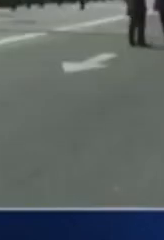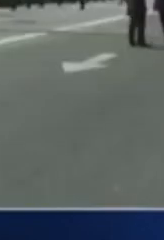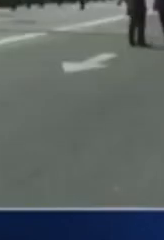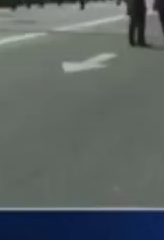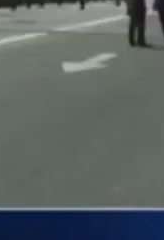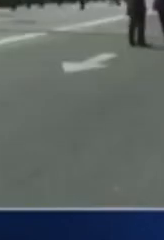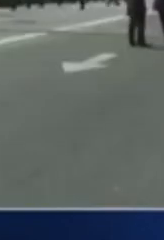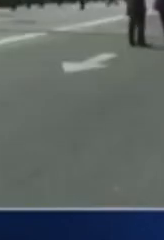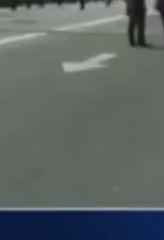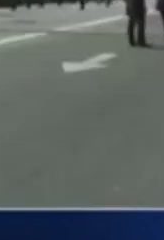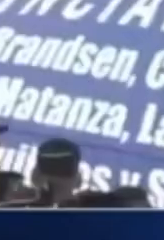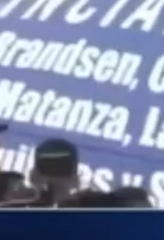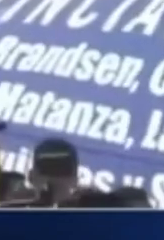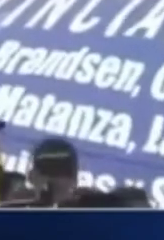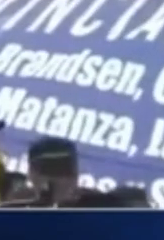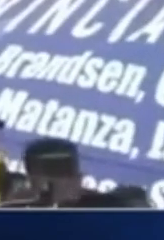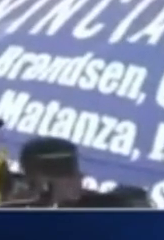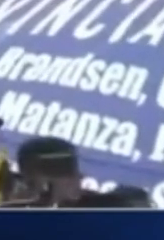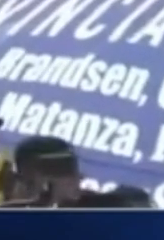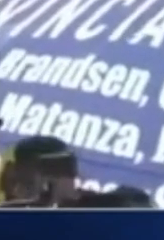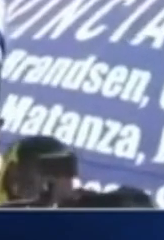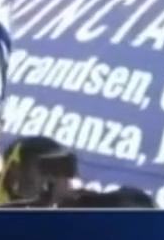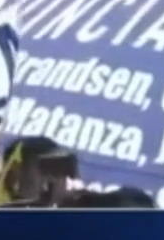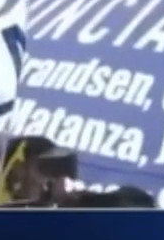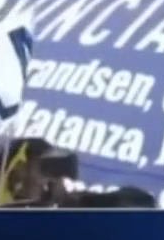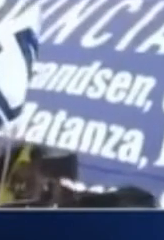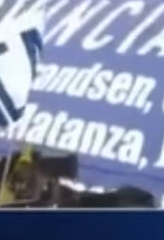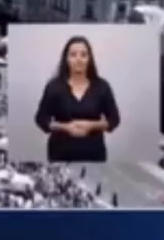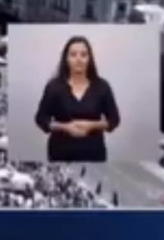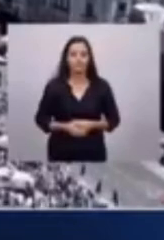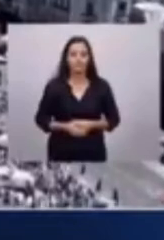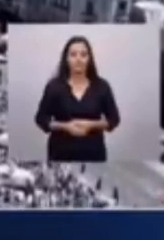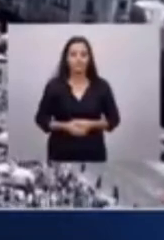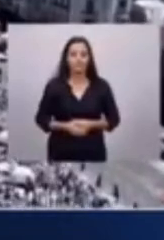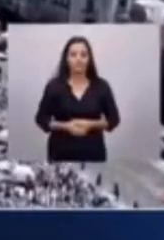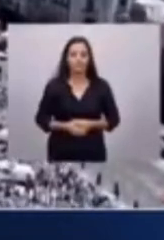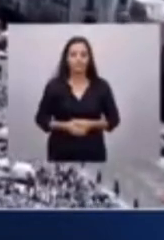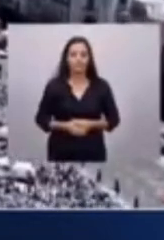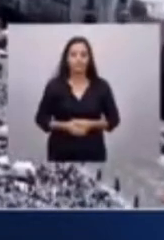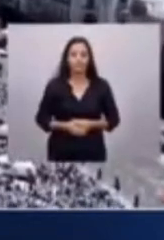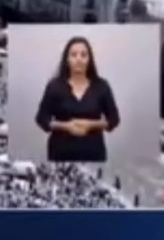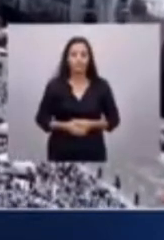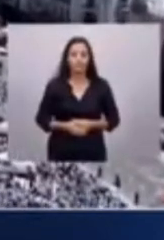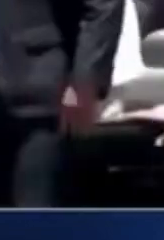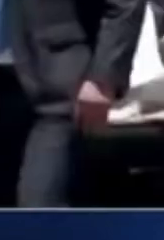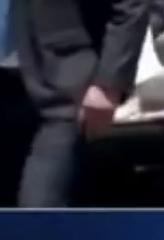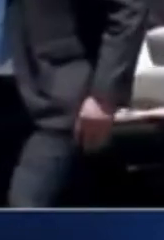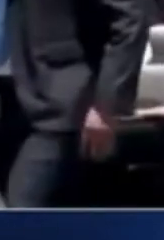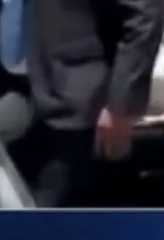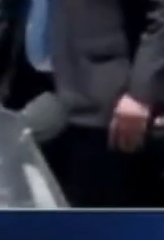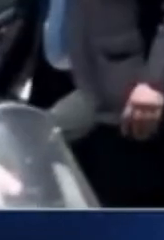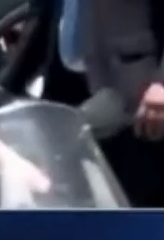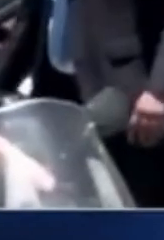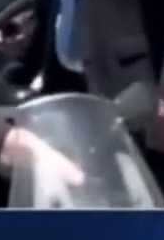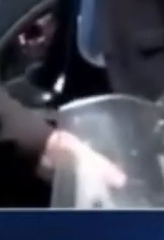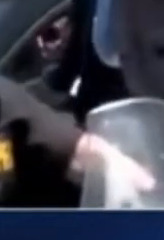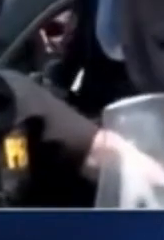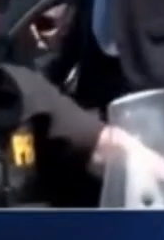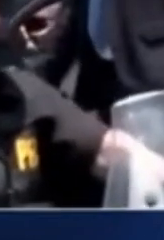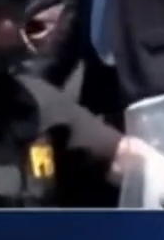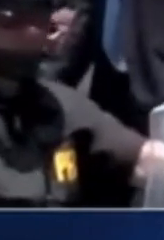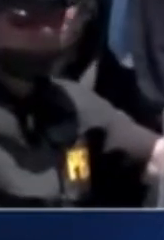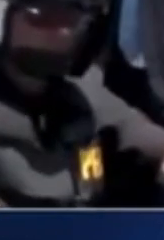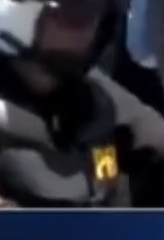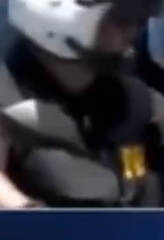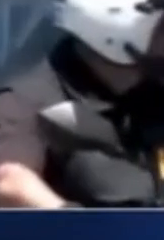decisões aí à plataforma eh de governo que presidente a gente me colocar nas nas próximas semanas e meses né que eu acho que agora